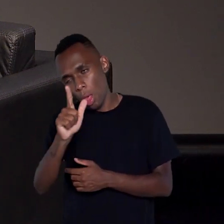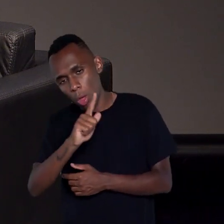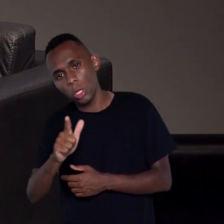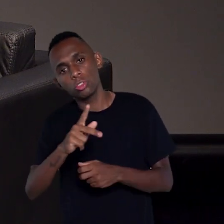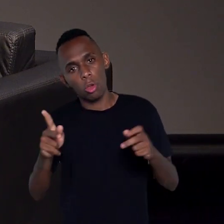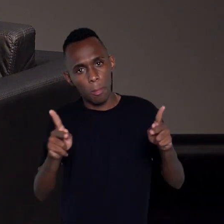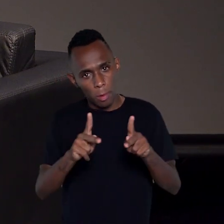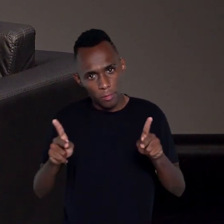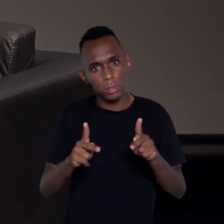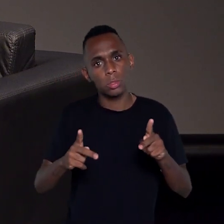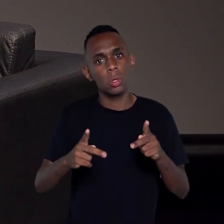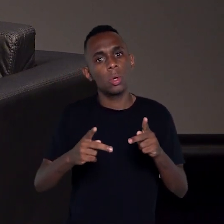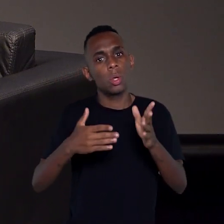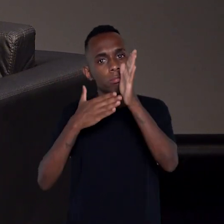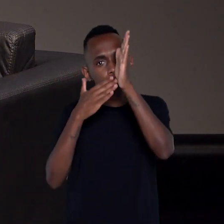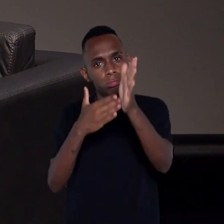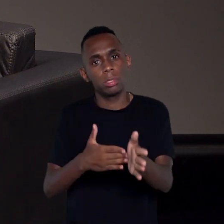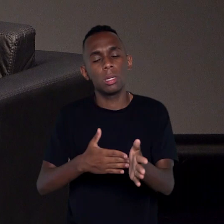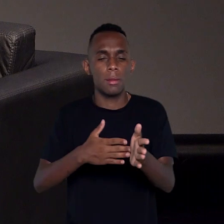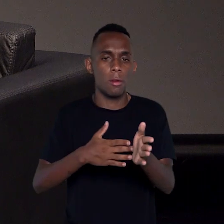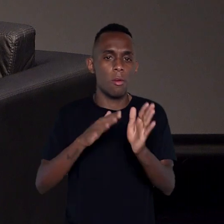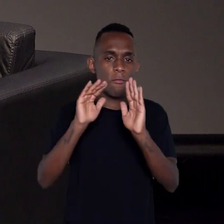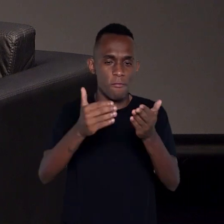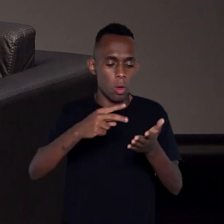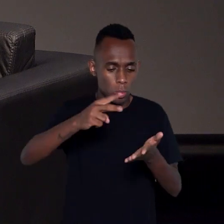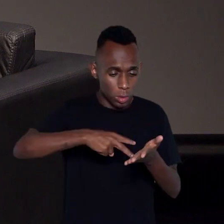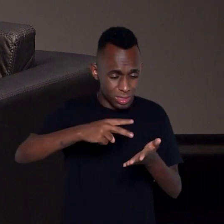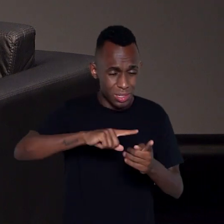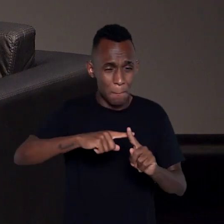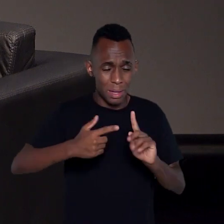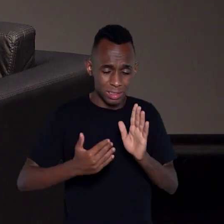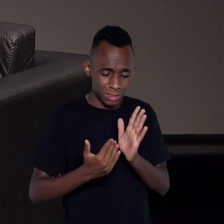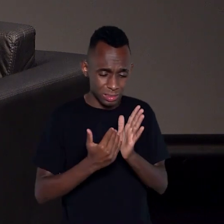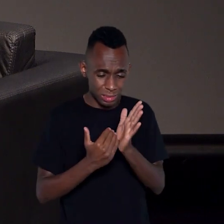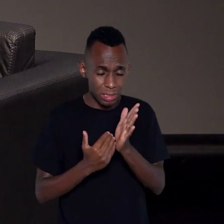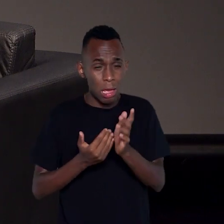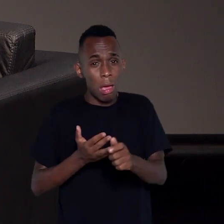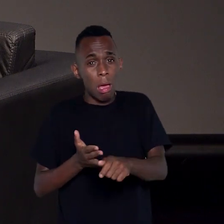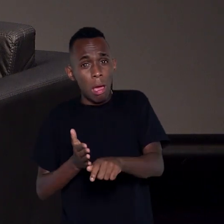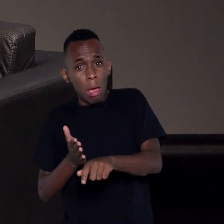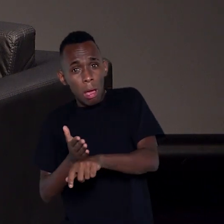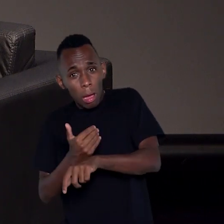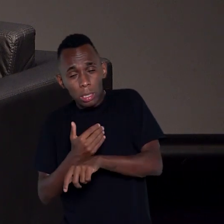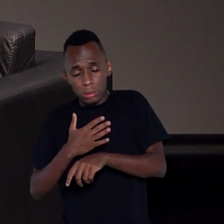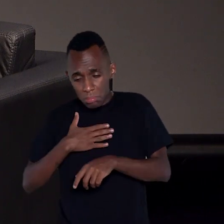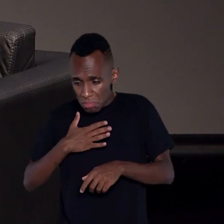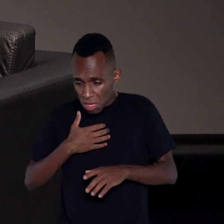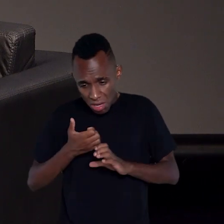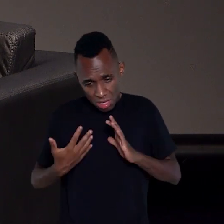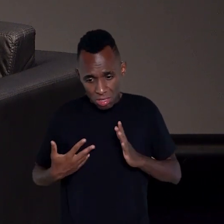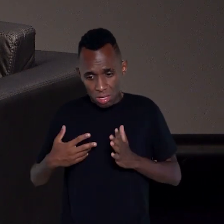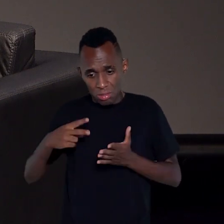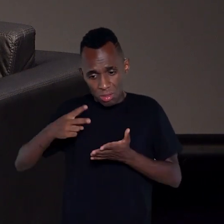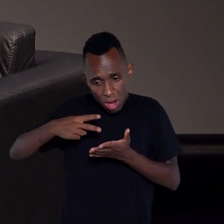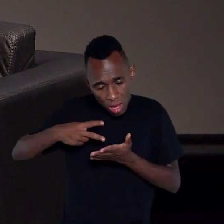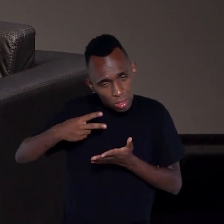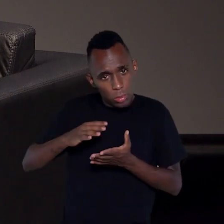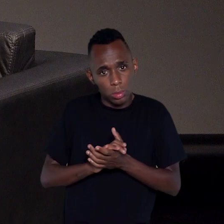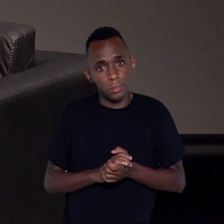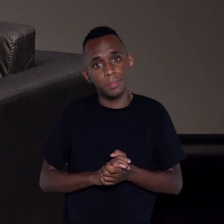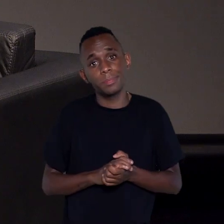tive uma professora que me guiava assim pela leitura. Mas no começo era meio que uma coisa minha própria.